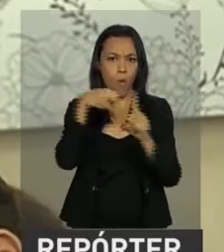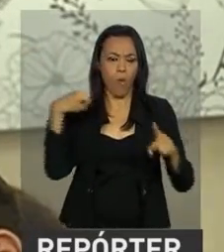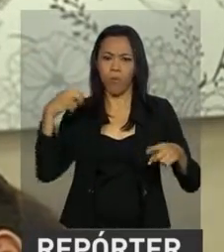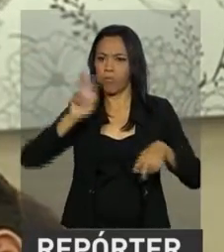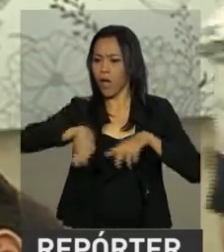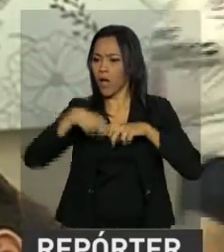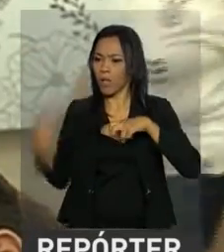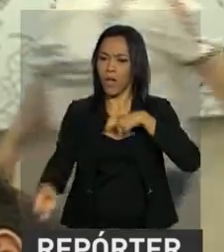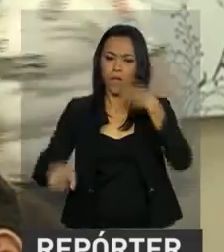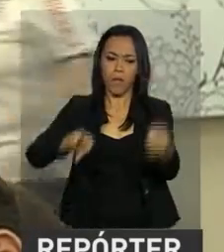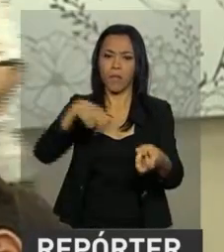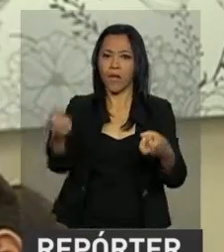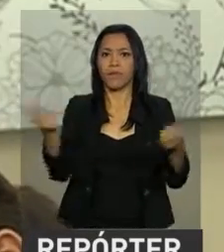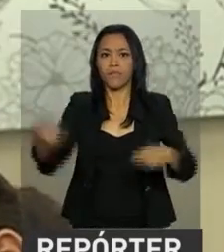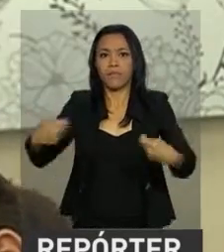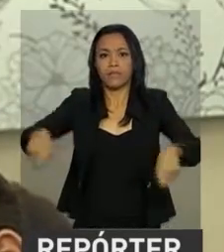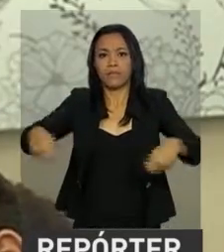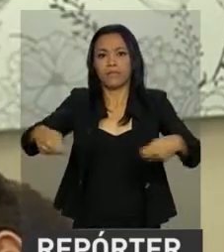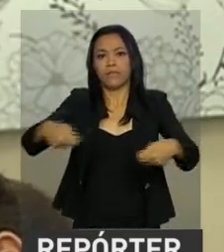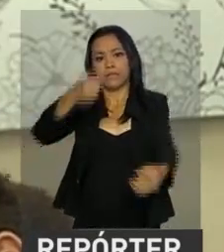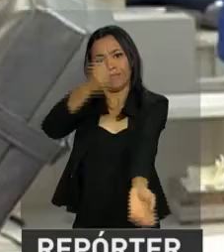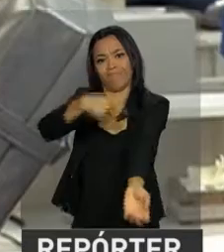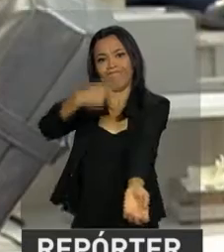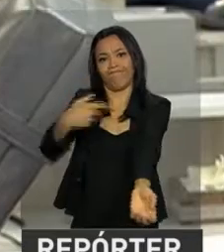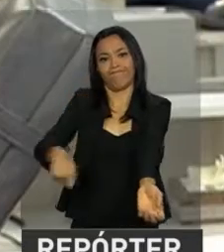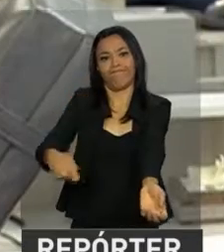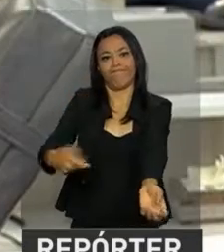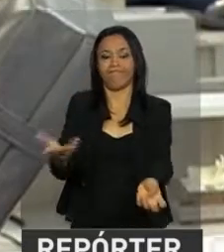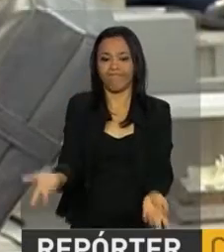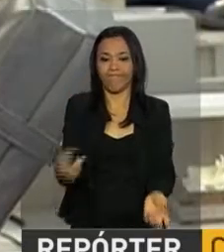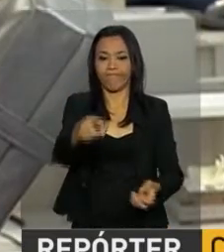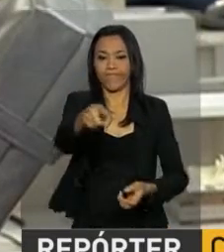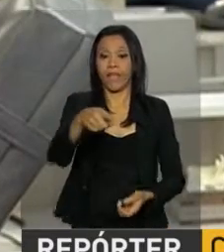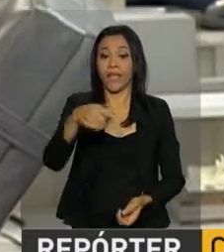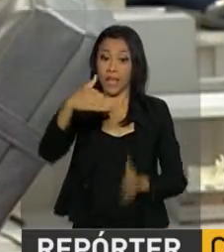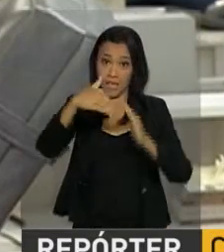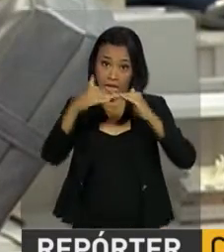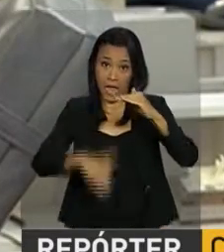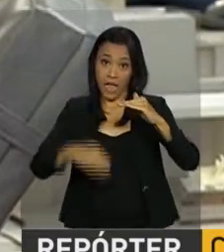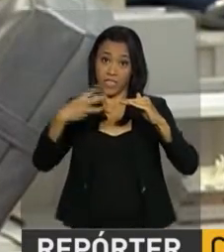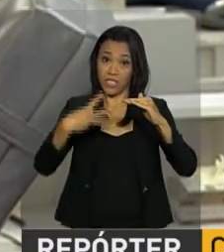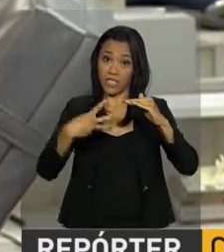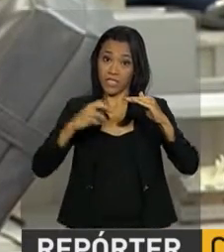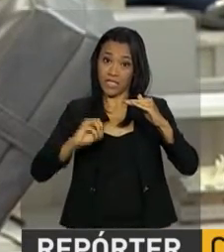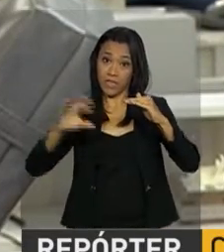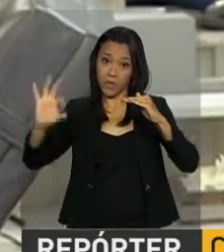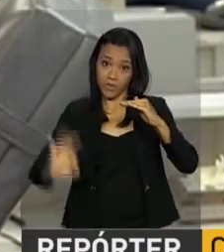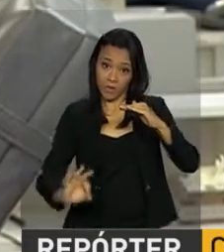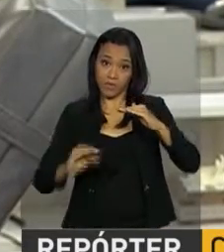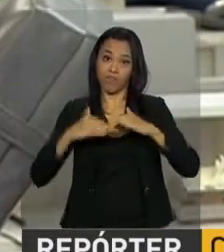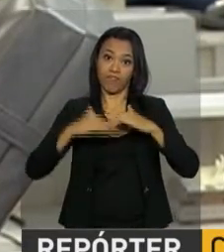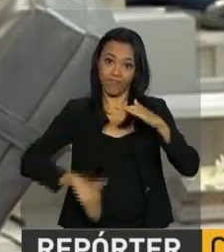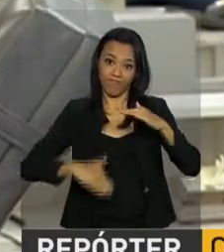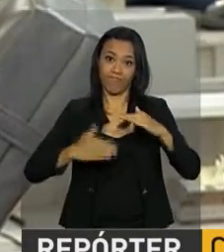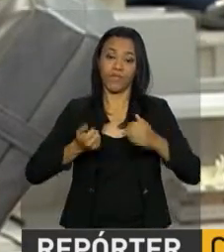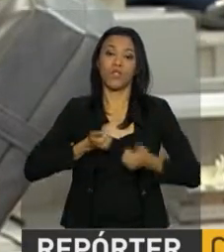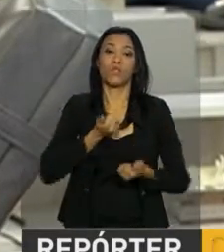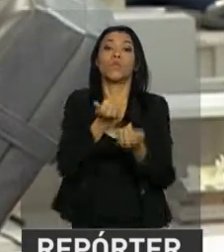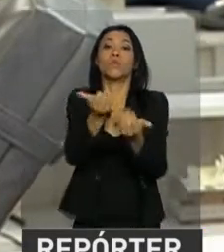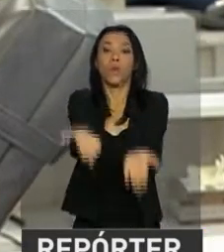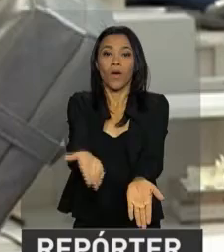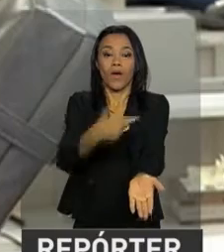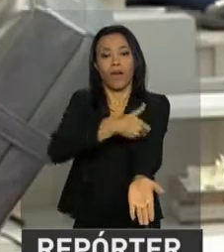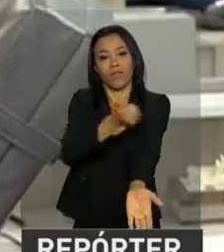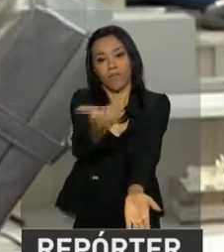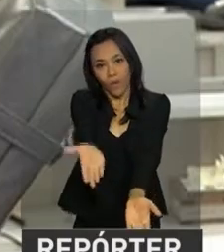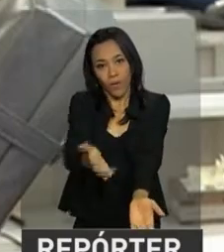doações de sangue ficam ainda mais escassas. Ela cai em cerca de 30% e os nossos pacientes continuam precisando de sangue.